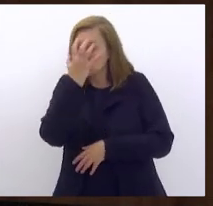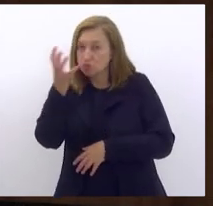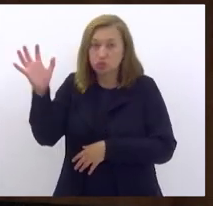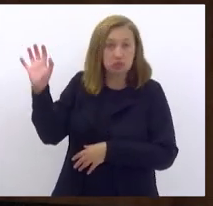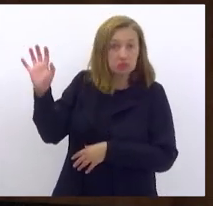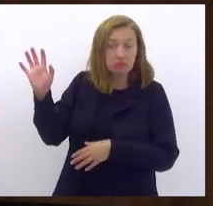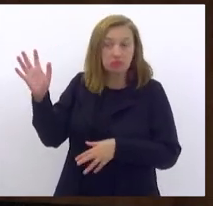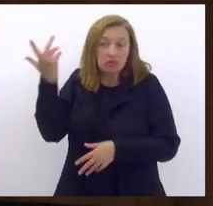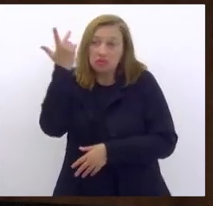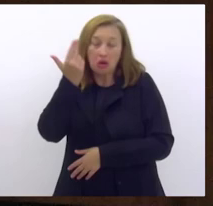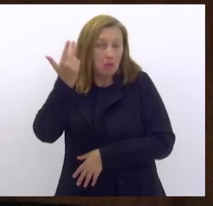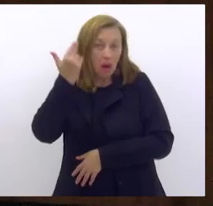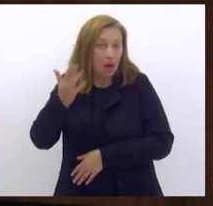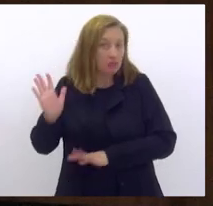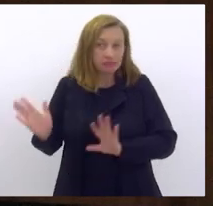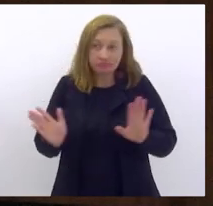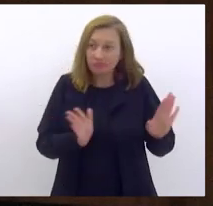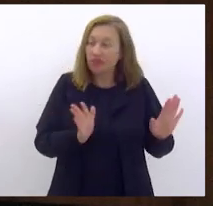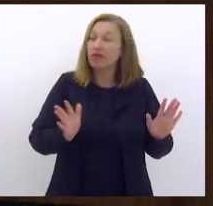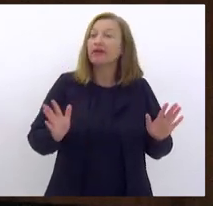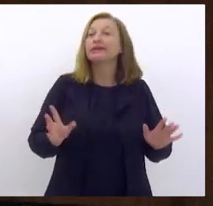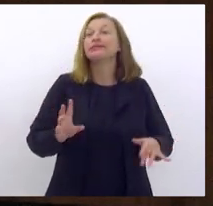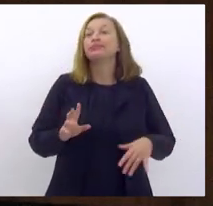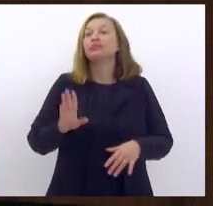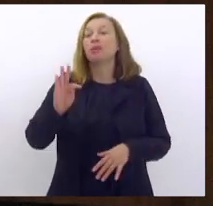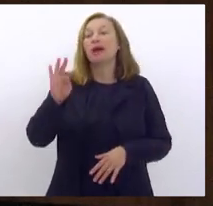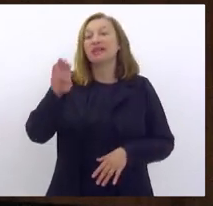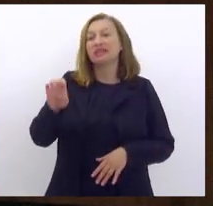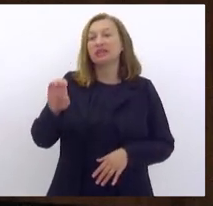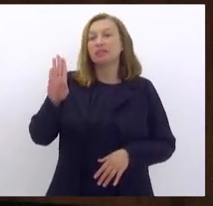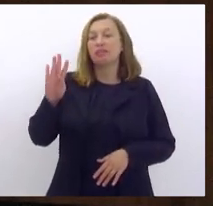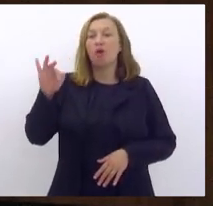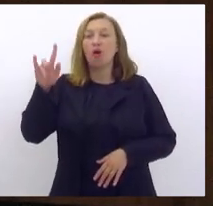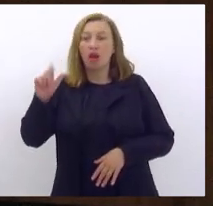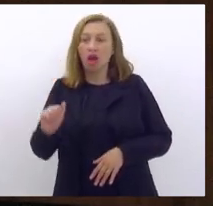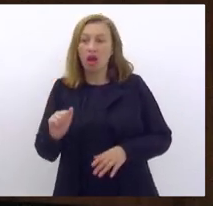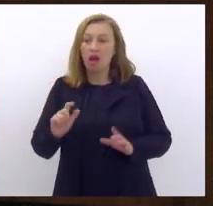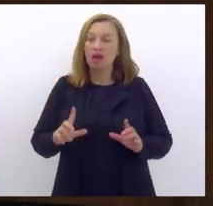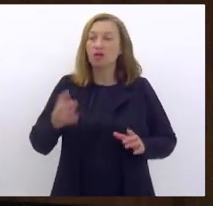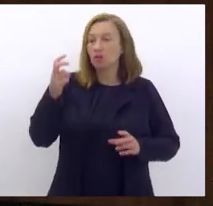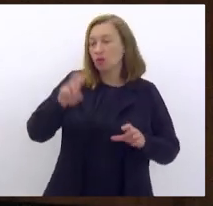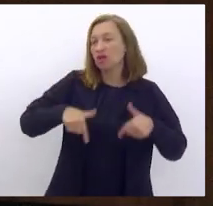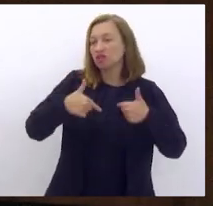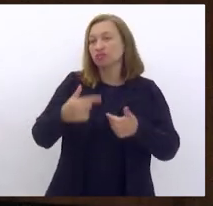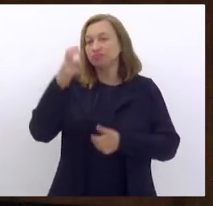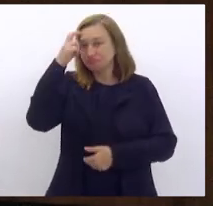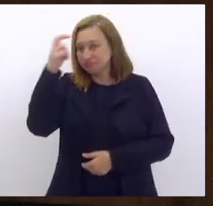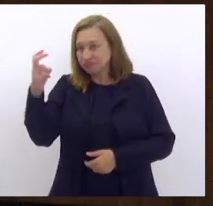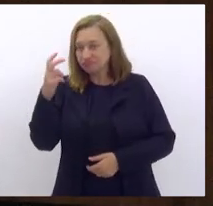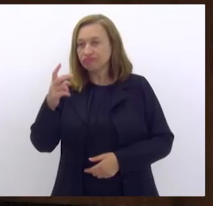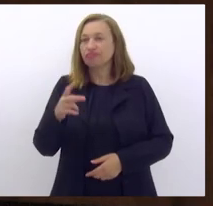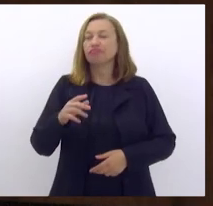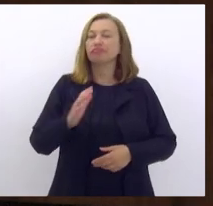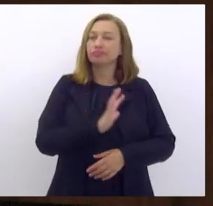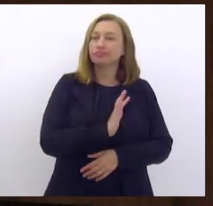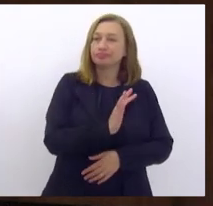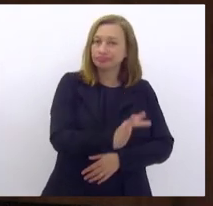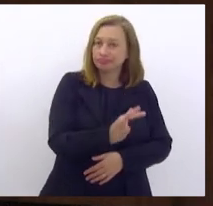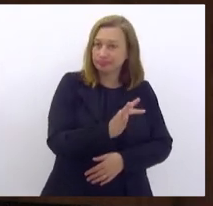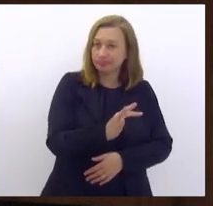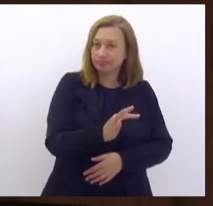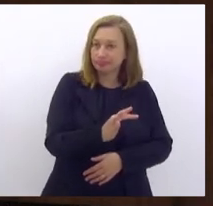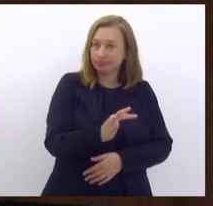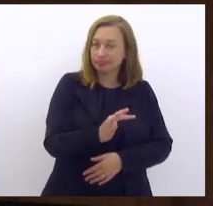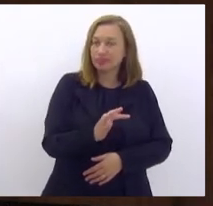antes e depois do carnaval. Agora, o bate-bola é uma manifestação cultural e popular da Baixada Fluminense,